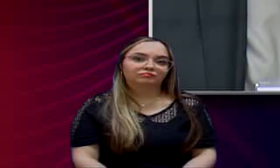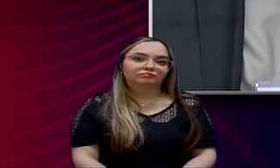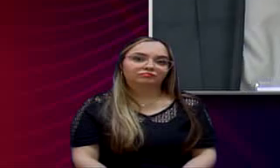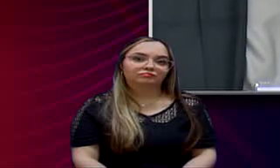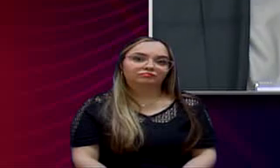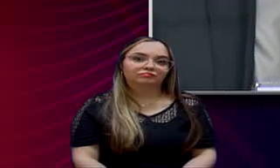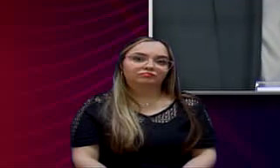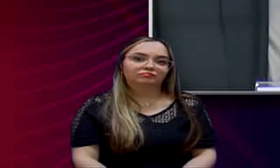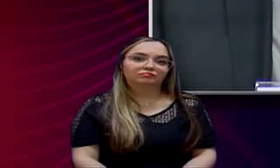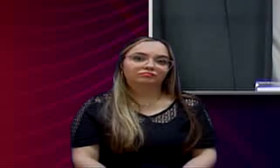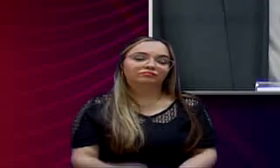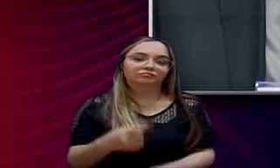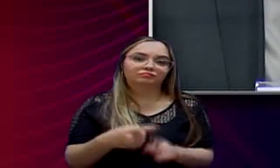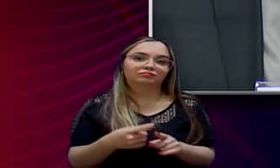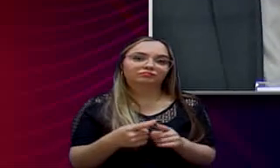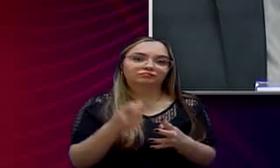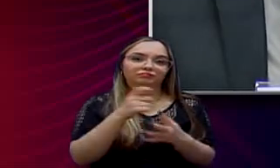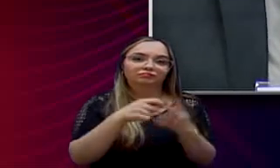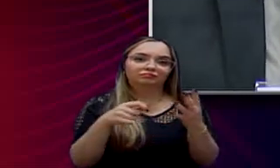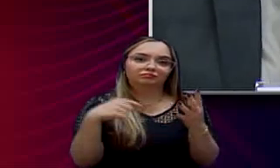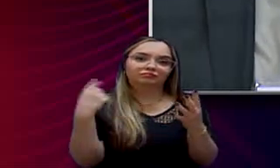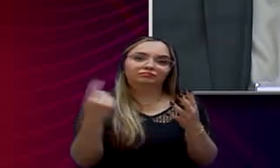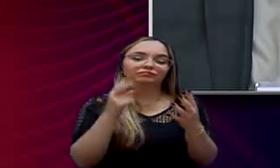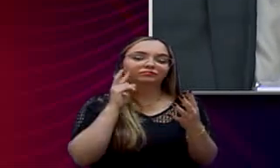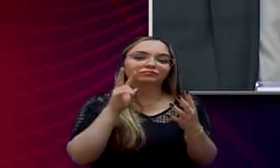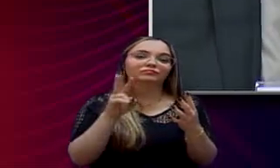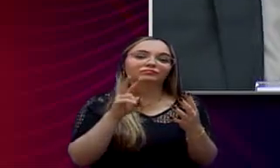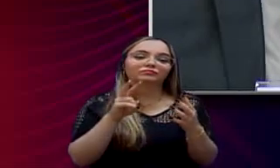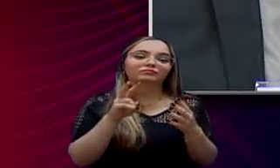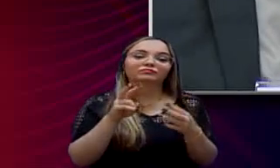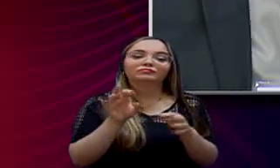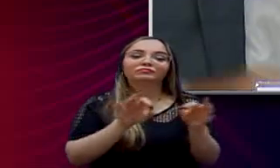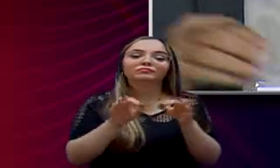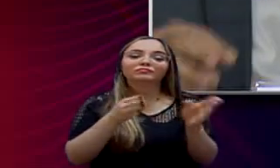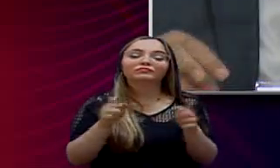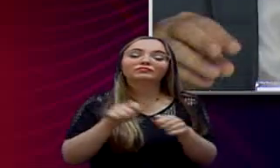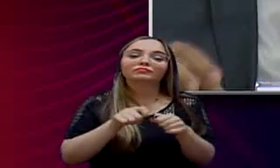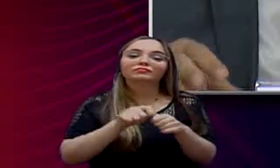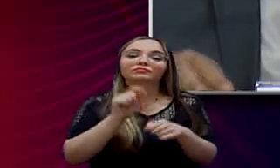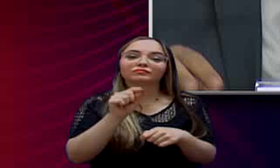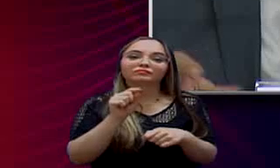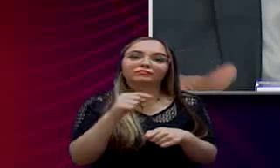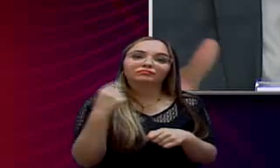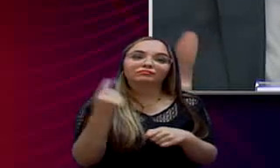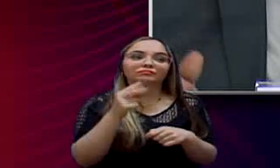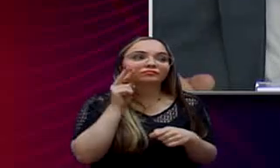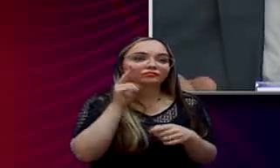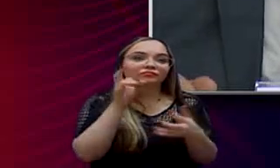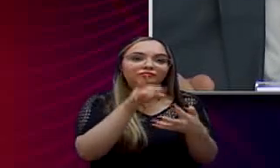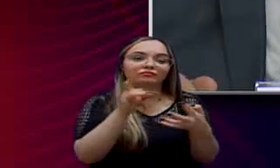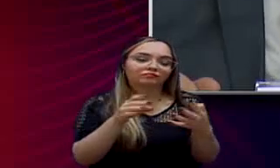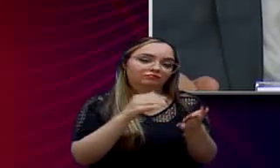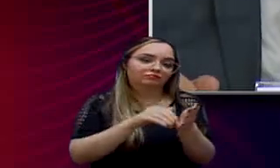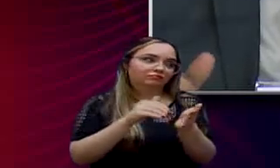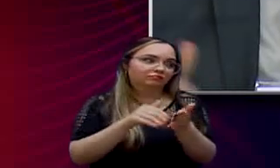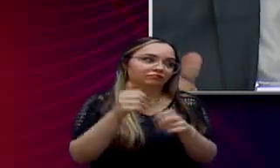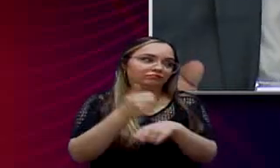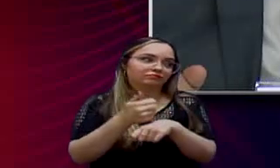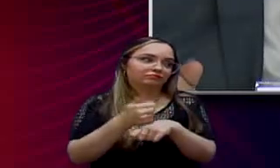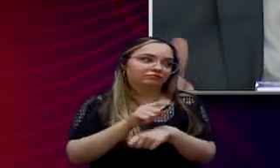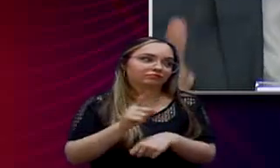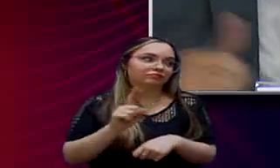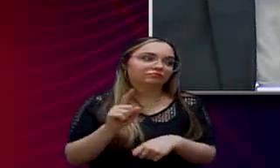é que no quadro imensa a gente vê resultado de mestre metais não estamos lá discutindo individualmente a secretarias